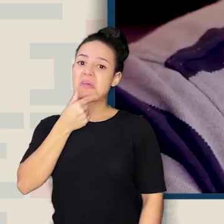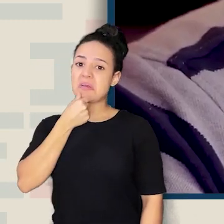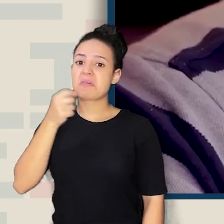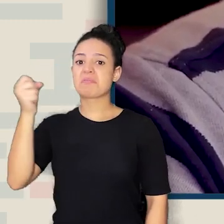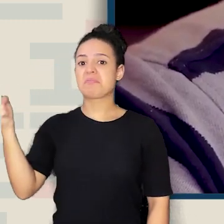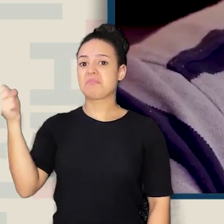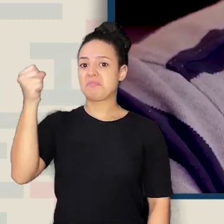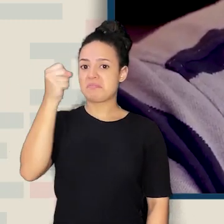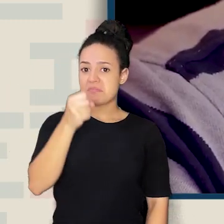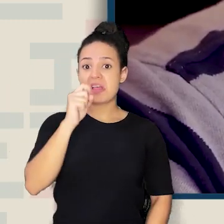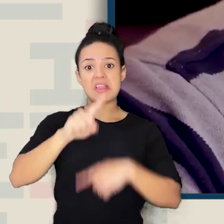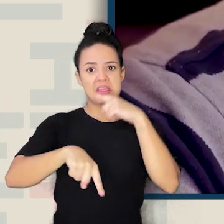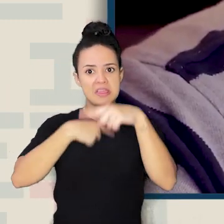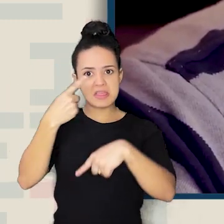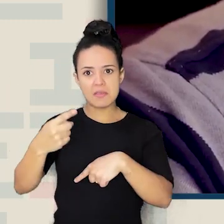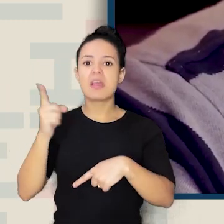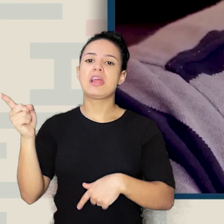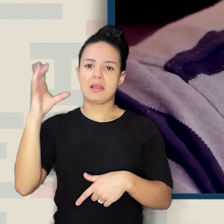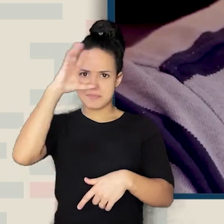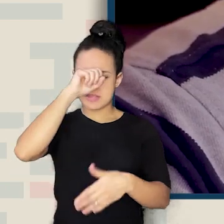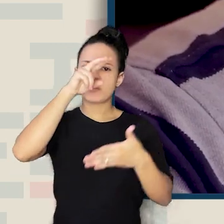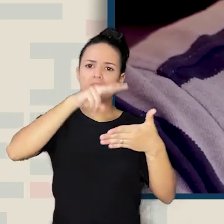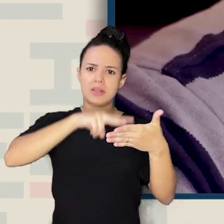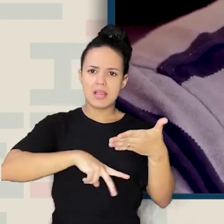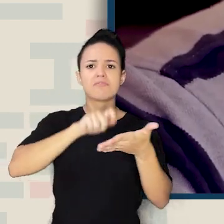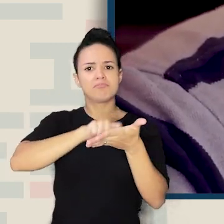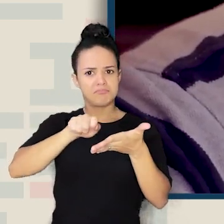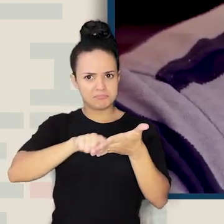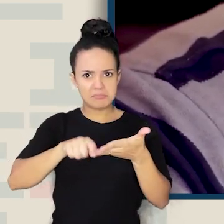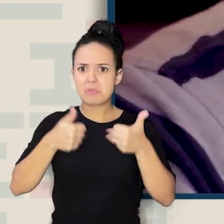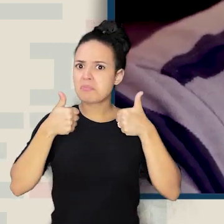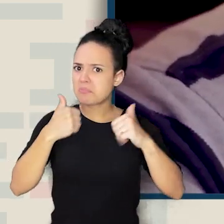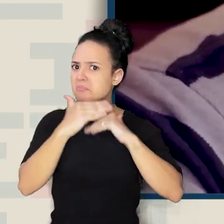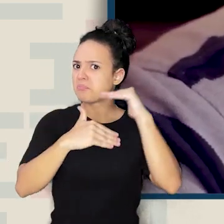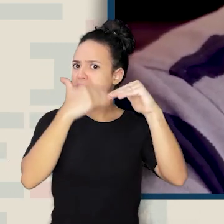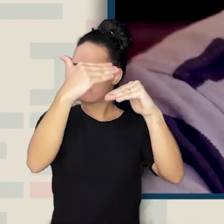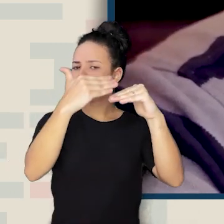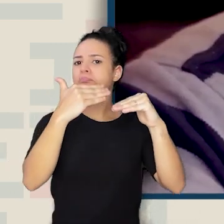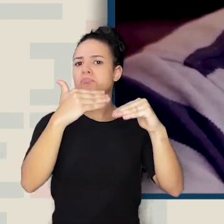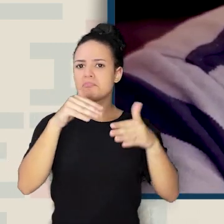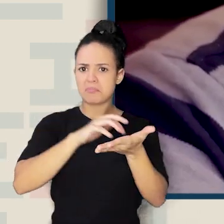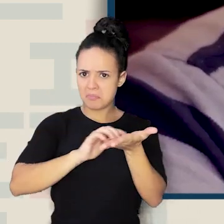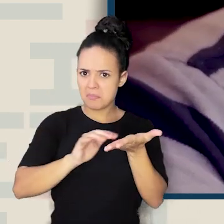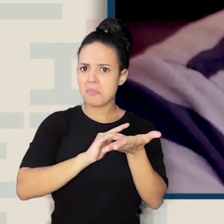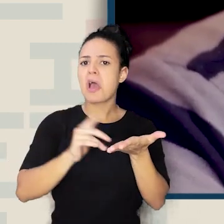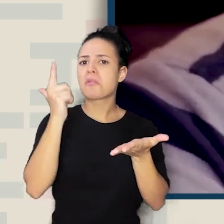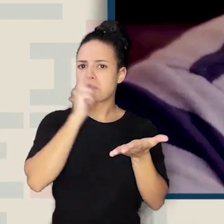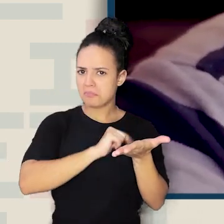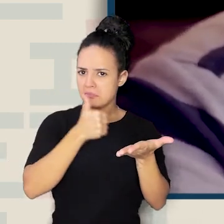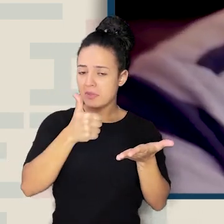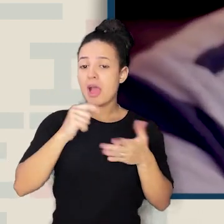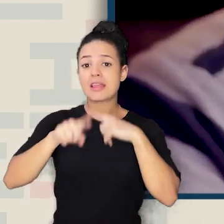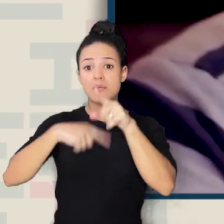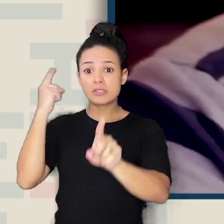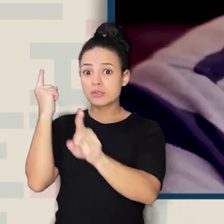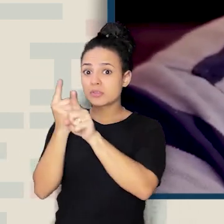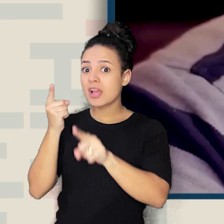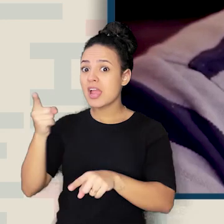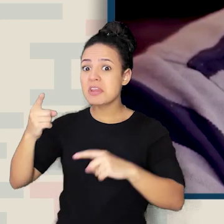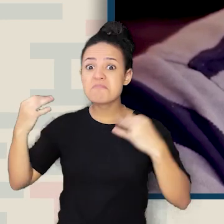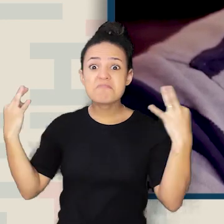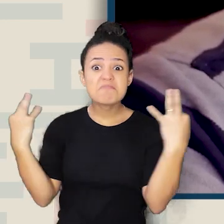E esse cidadão, depois a gente descobriu, ele aprendeu a ler, escrever, está bem desenvolvido na parte de